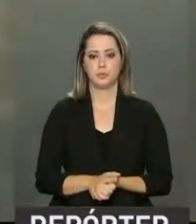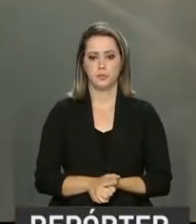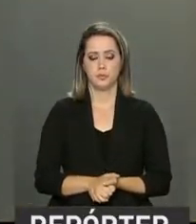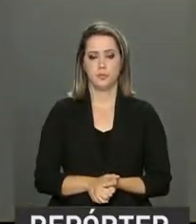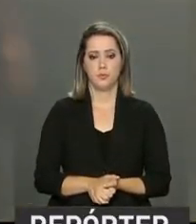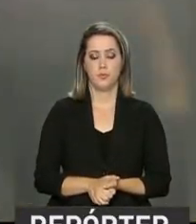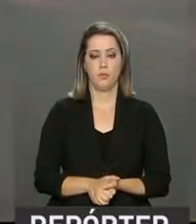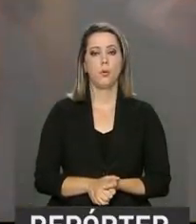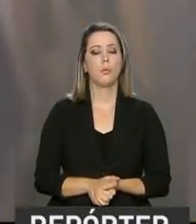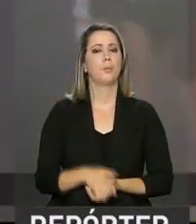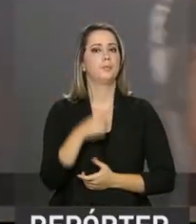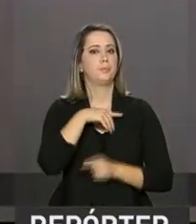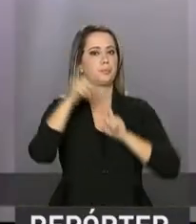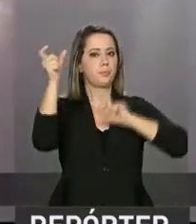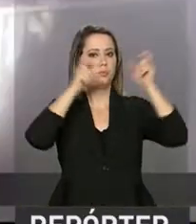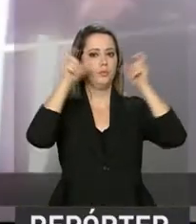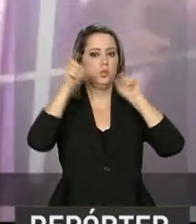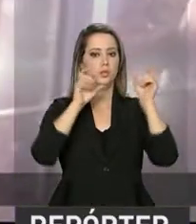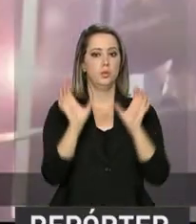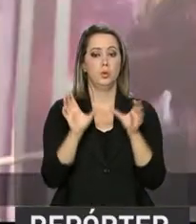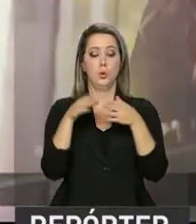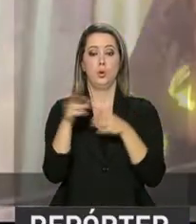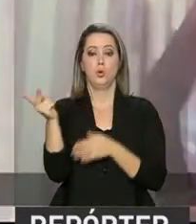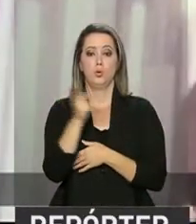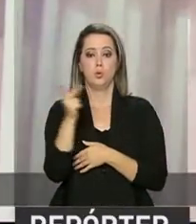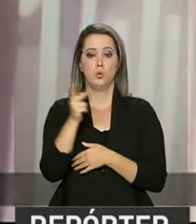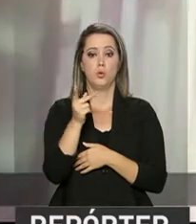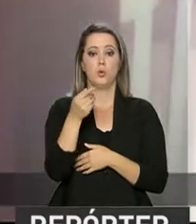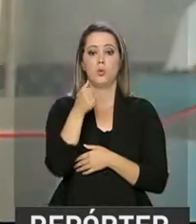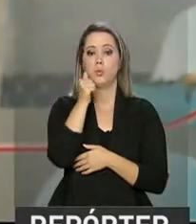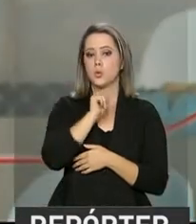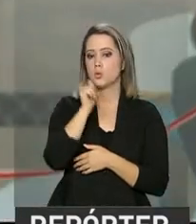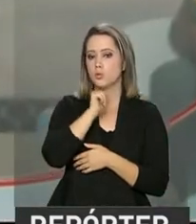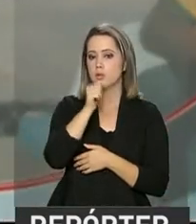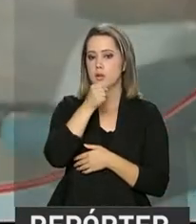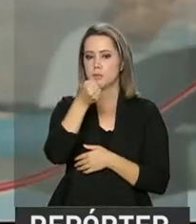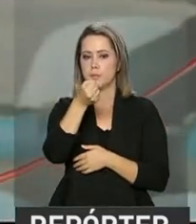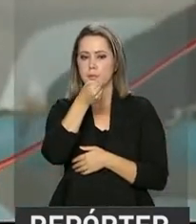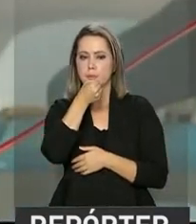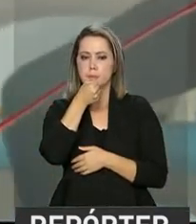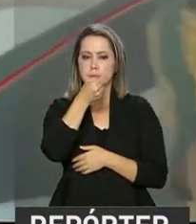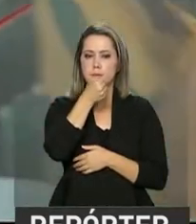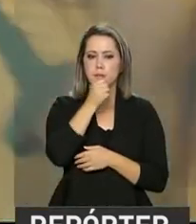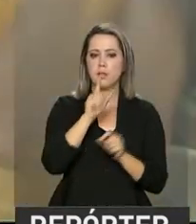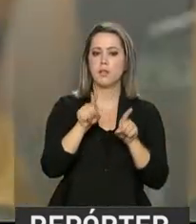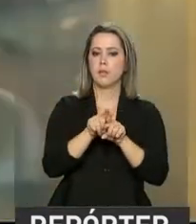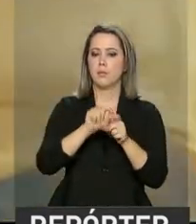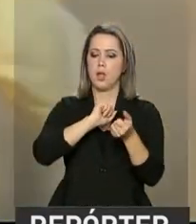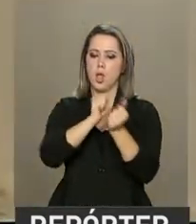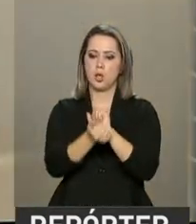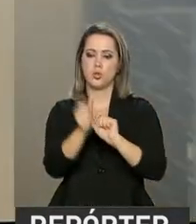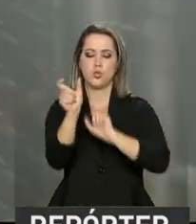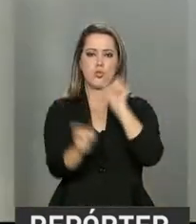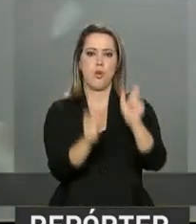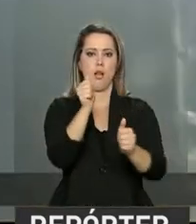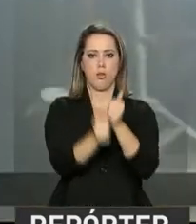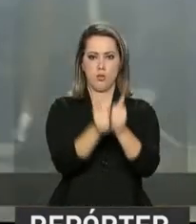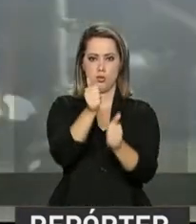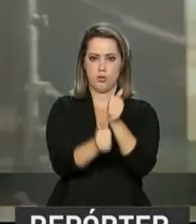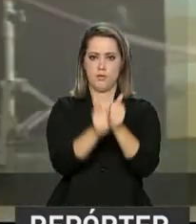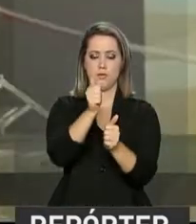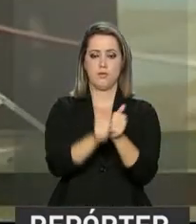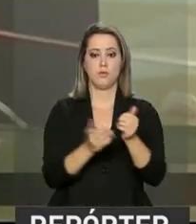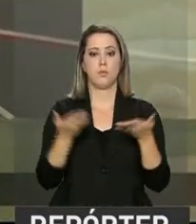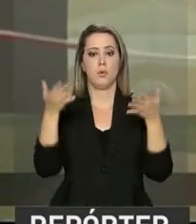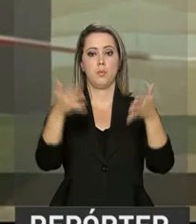a atenção do público a dupla sertaneja simone e simaria e jogadores de futebol participam da campanha que pretende